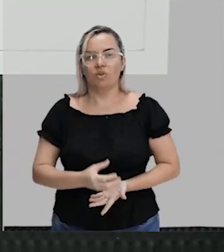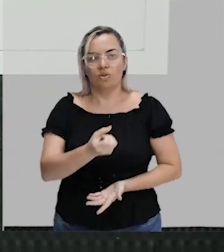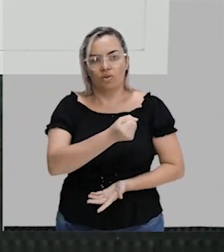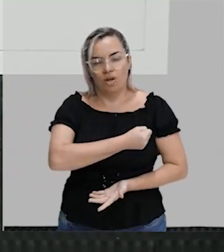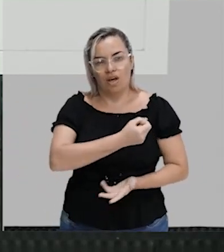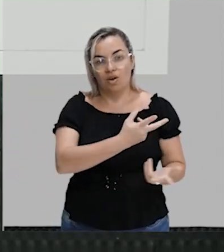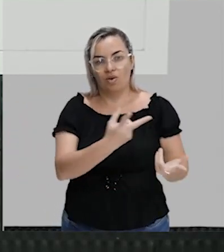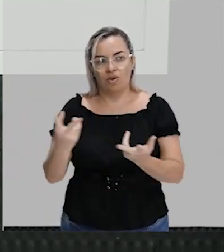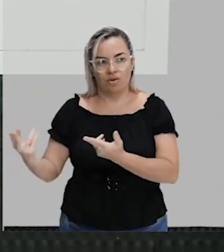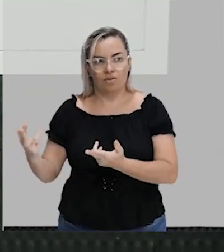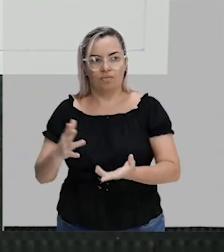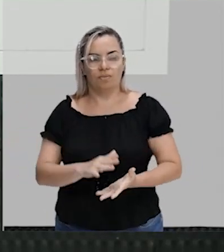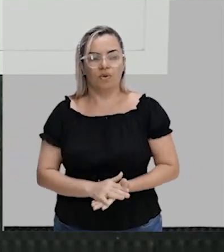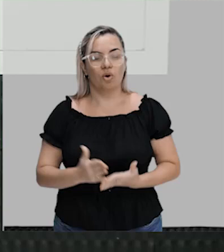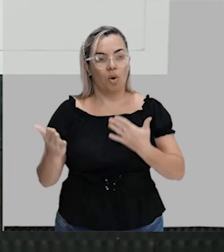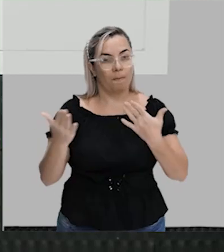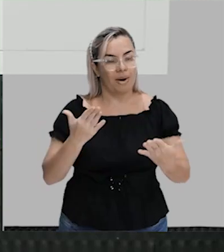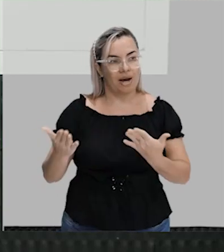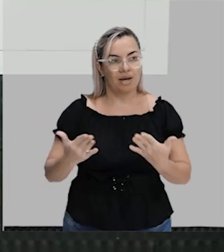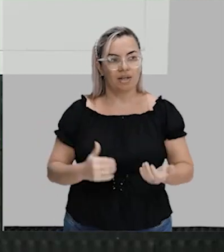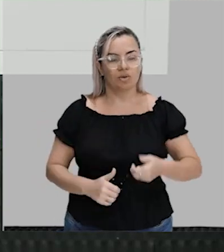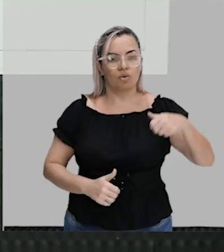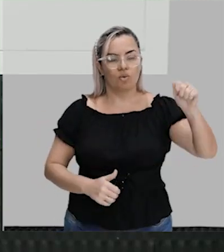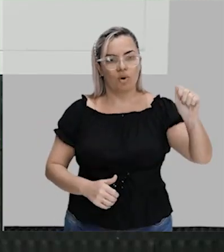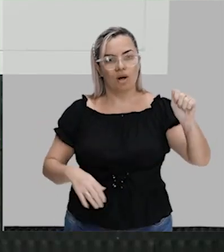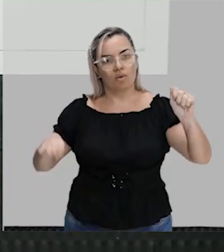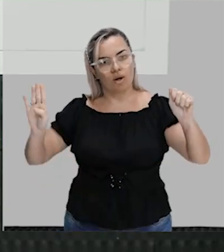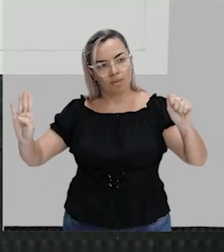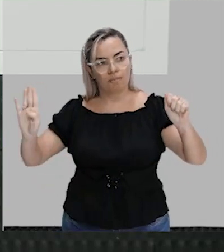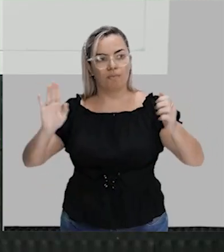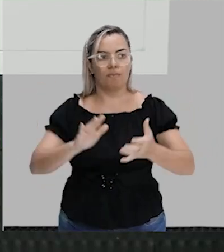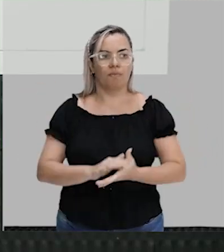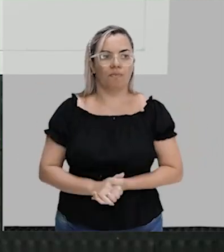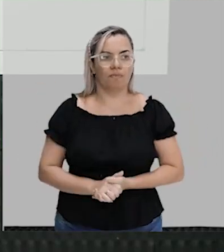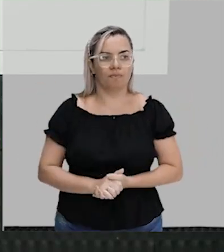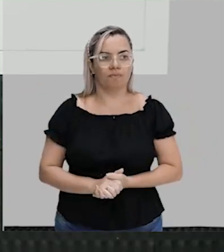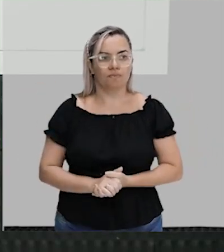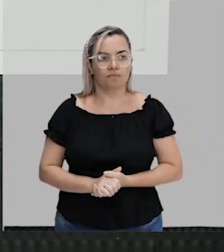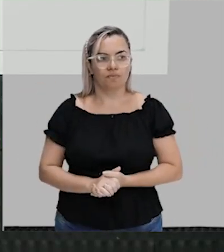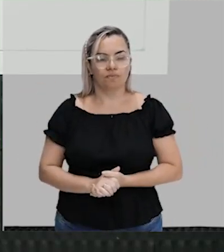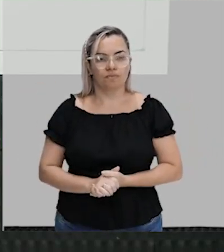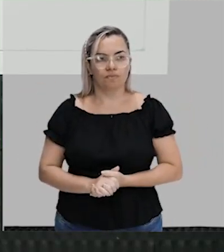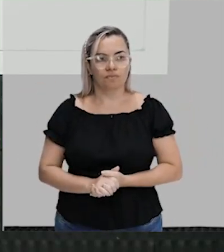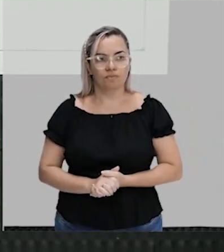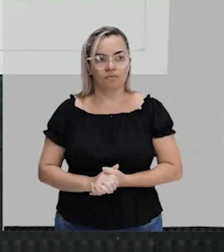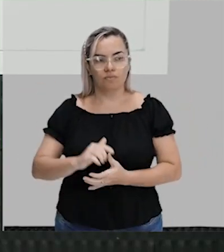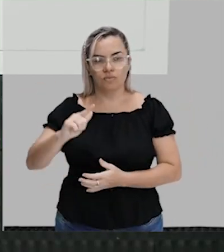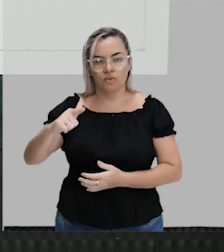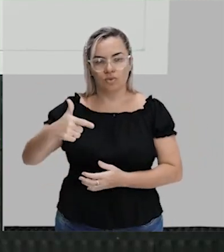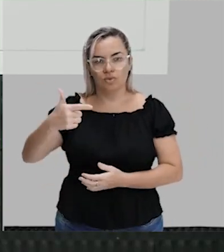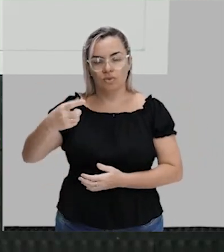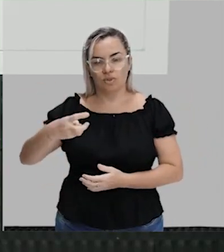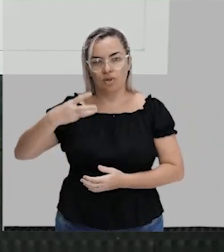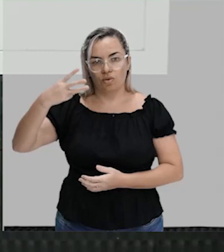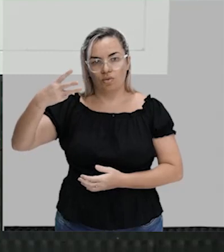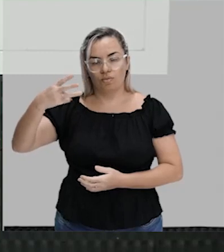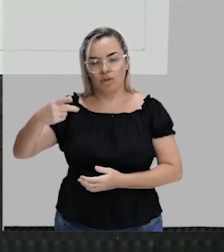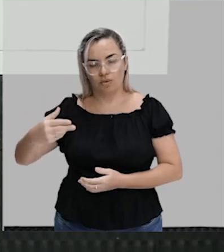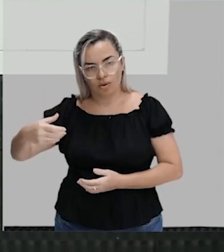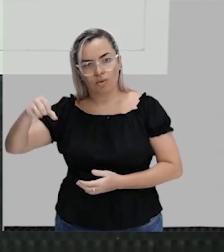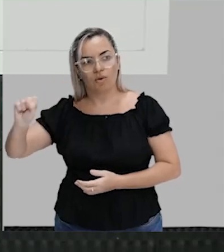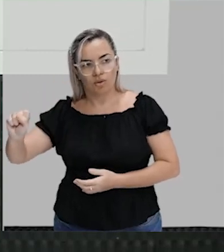certo aqui eu tenho dois ao cubo e oito mais dois ao cubo é igual oito